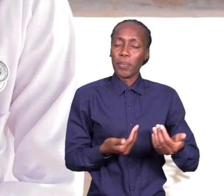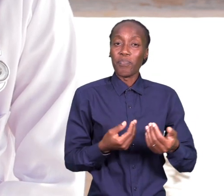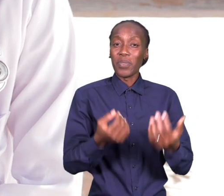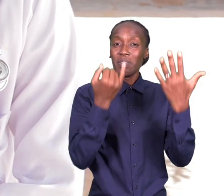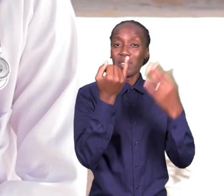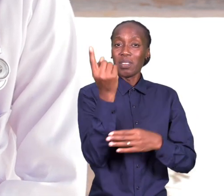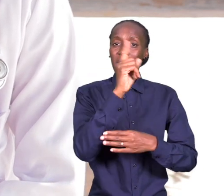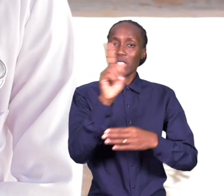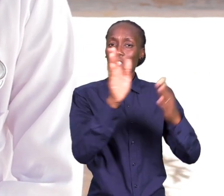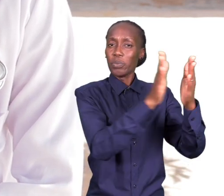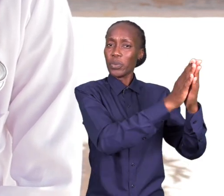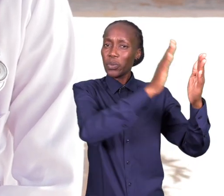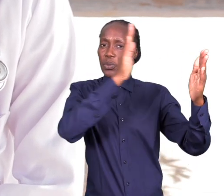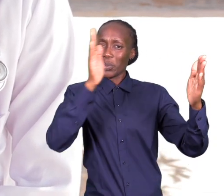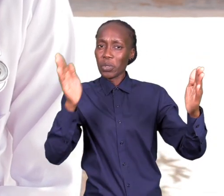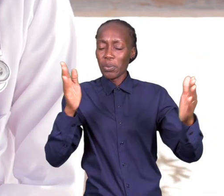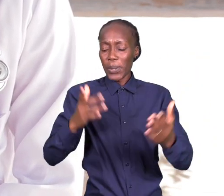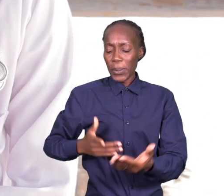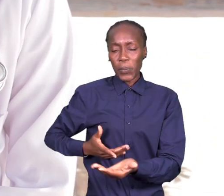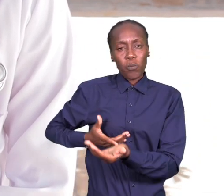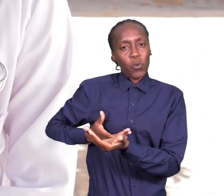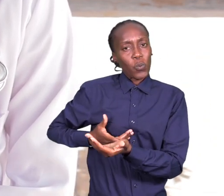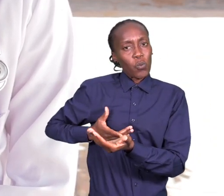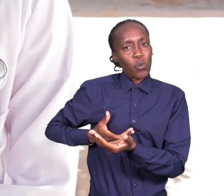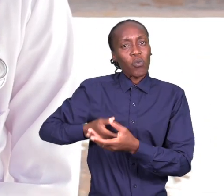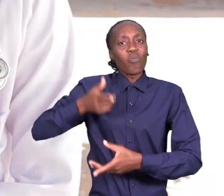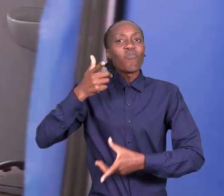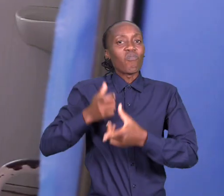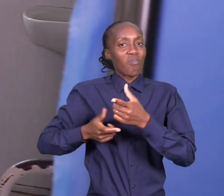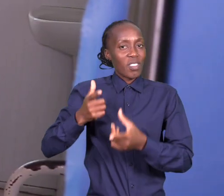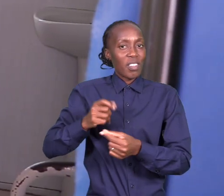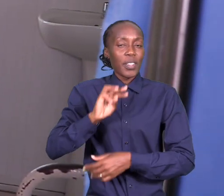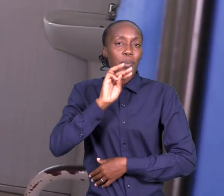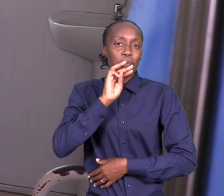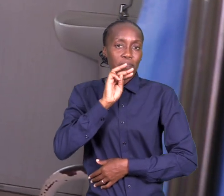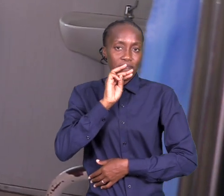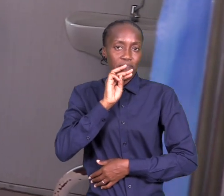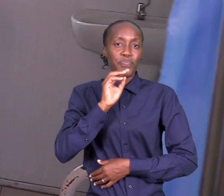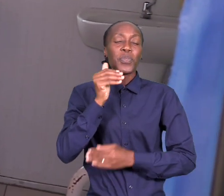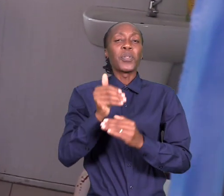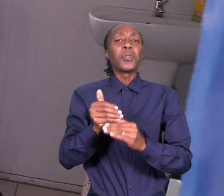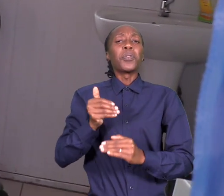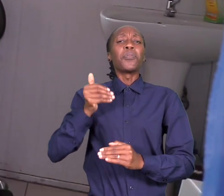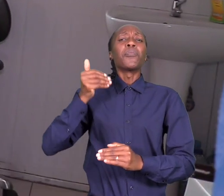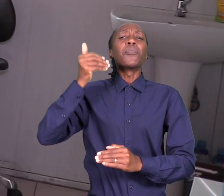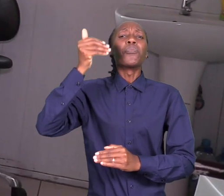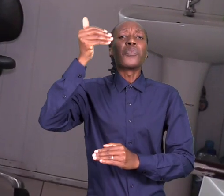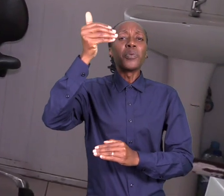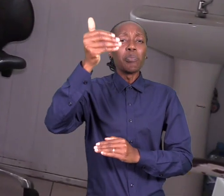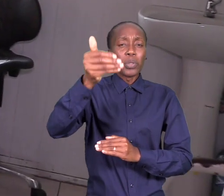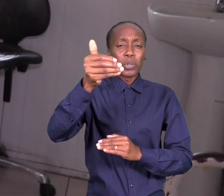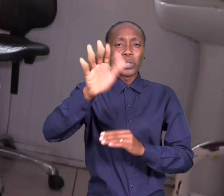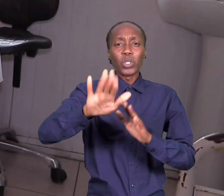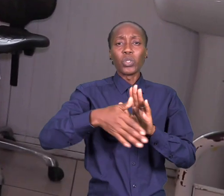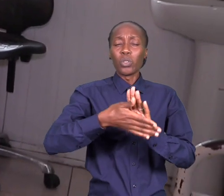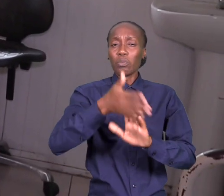criança deve ter um aleitamento materno exclusivo. Depois da introdução de outros alimentos, as